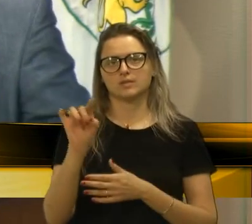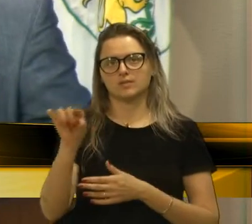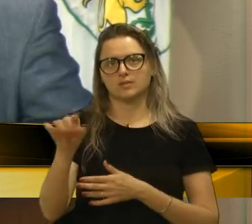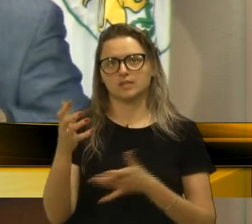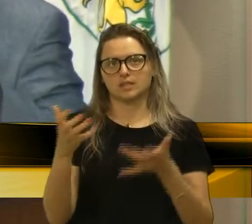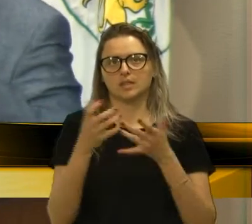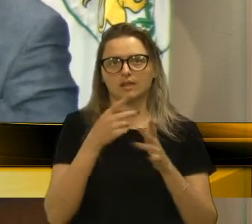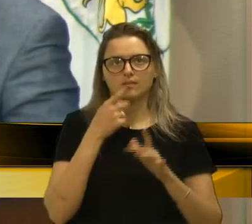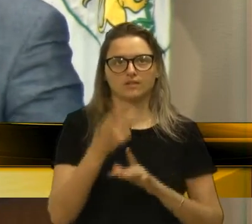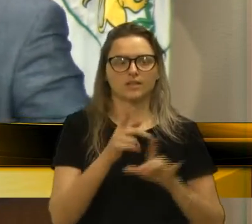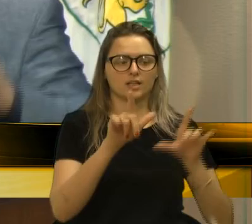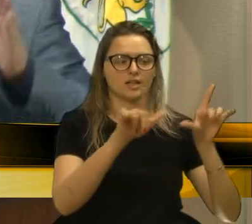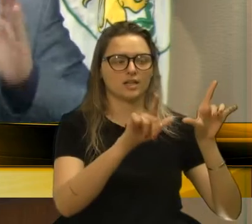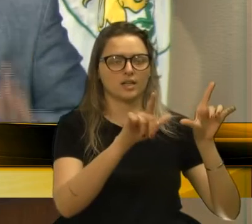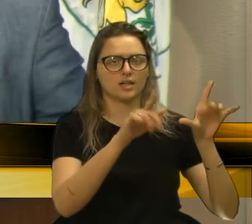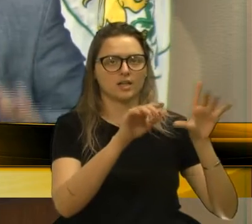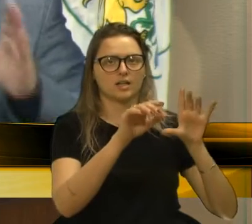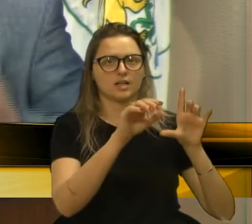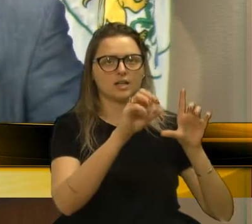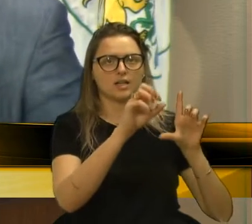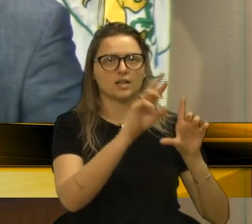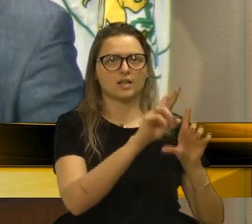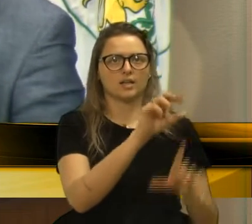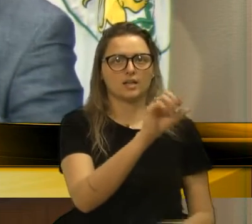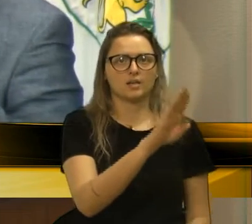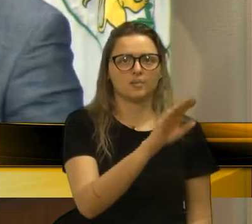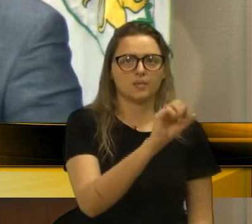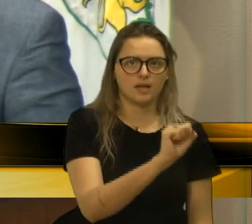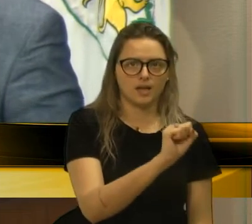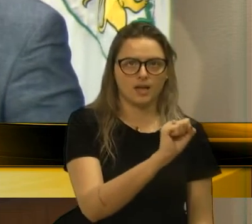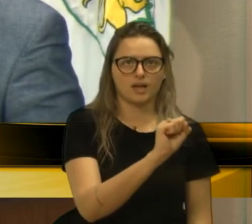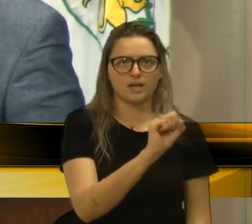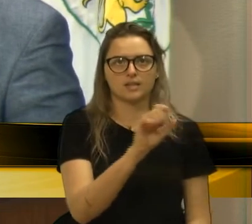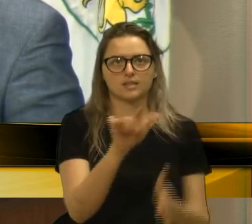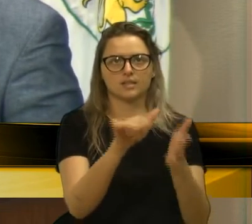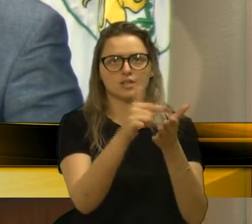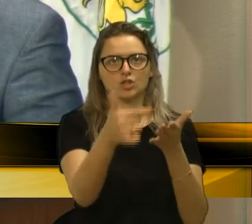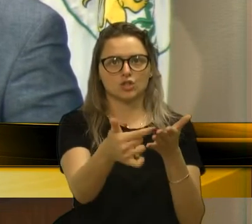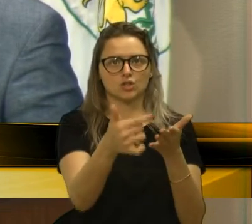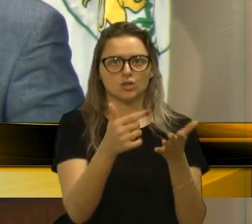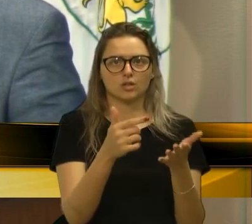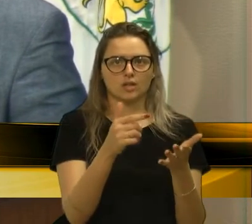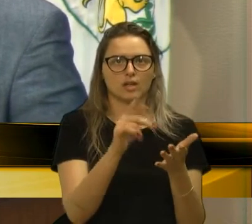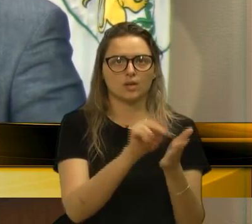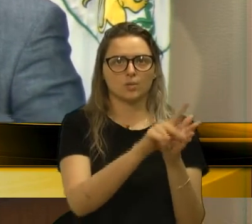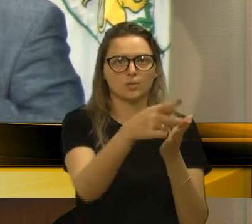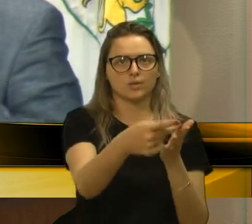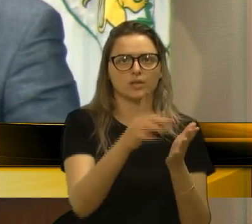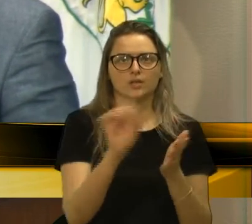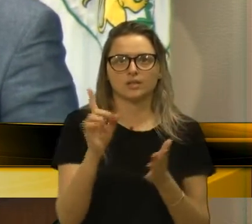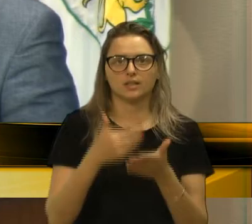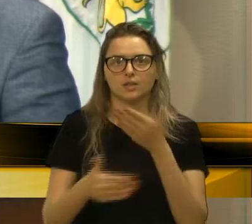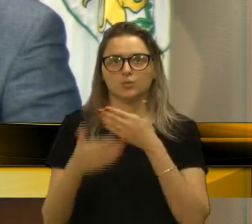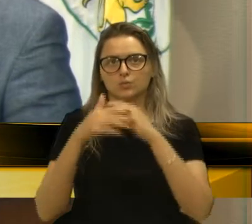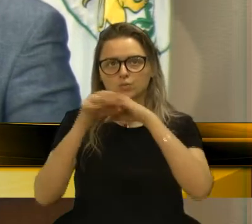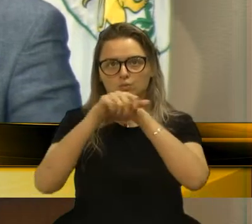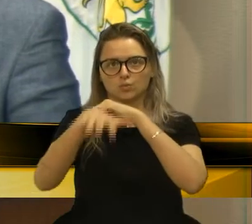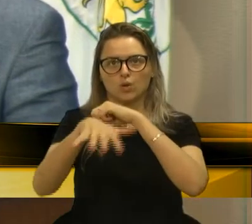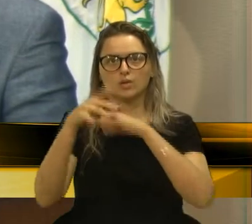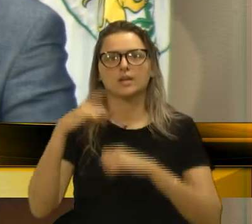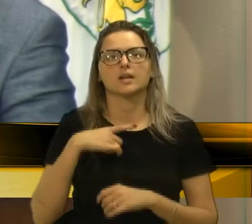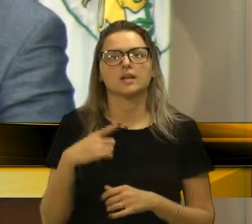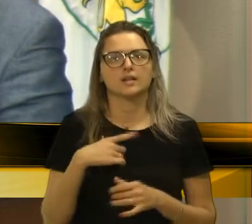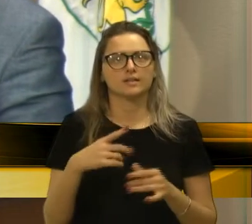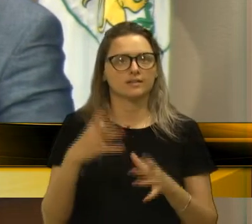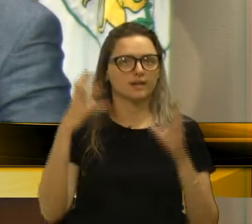grupo, RBS ou Jornal Pioneiro, o senhor fale da RBS ou Jornal Pioneiro. Não coloque a imprensa toda numa vala comum. Nós temos veículos